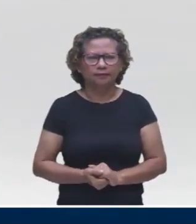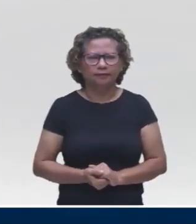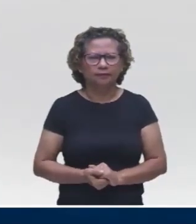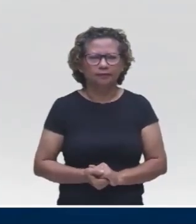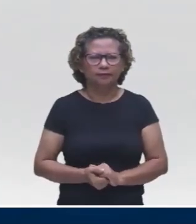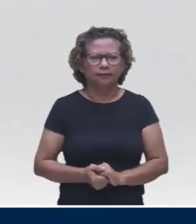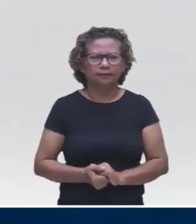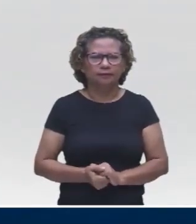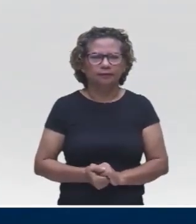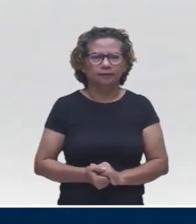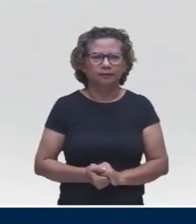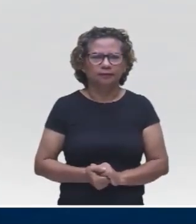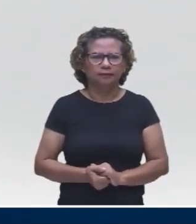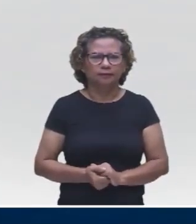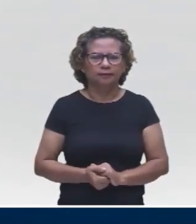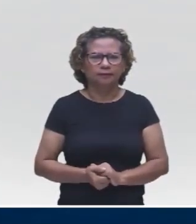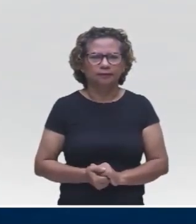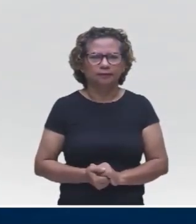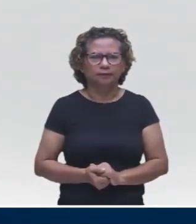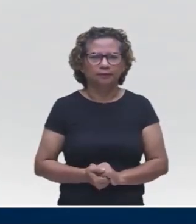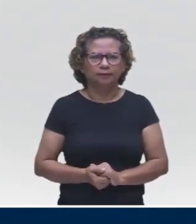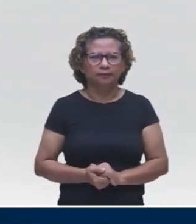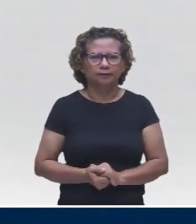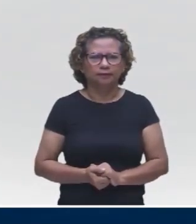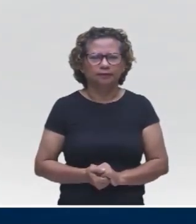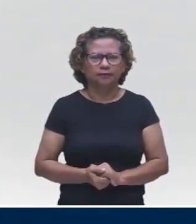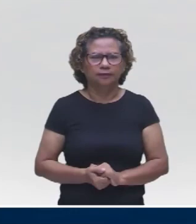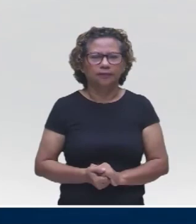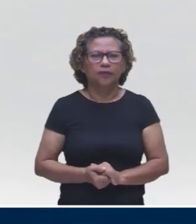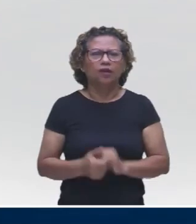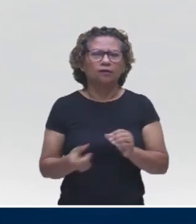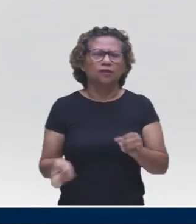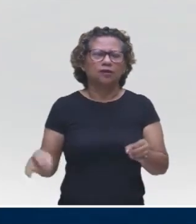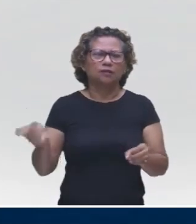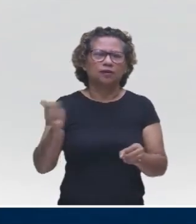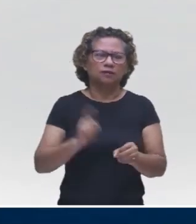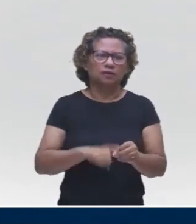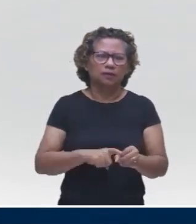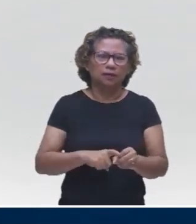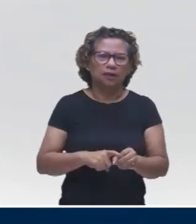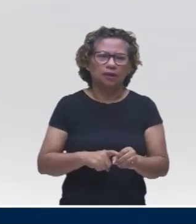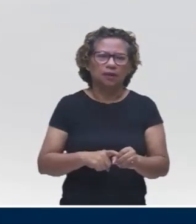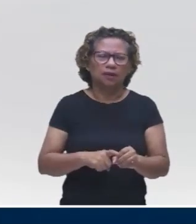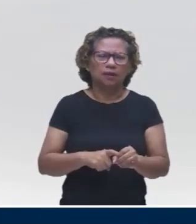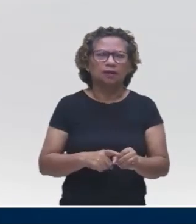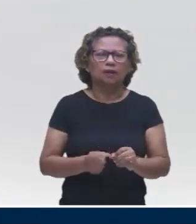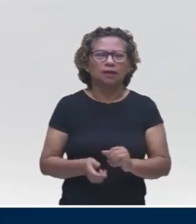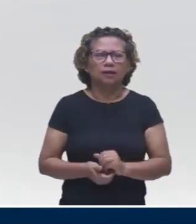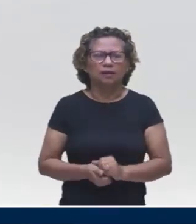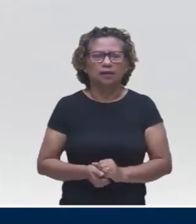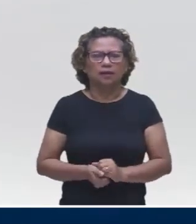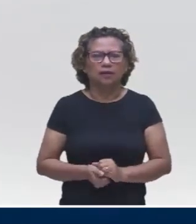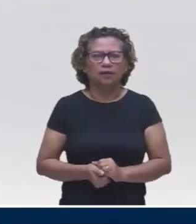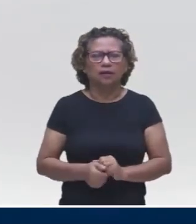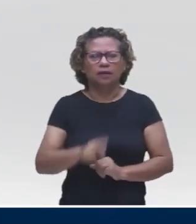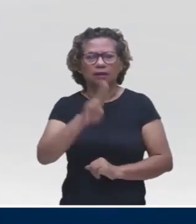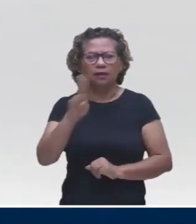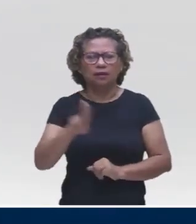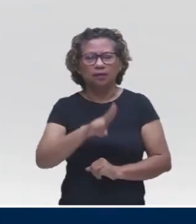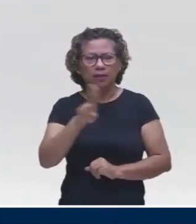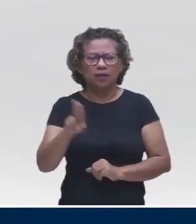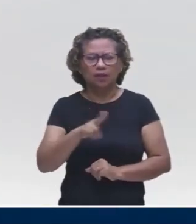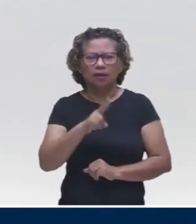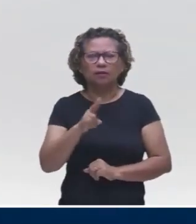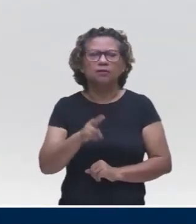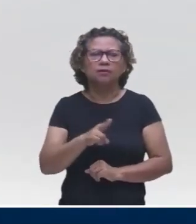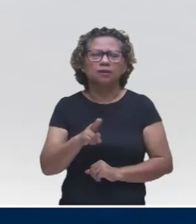Vamos fazer um novo aqui. Vamos só voltar aqui para não aproveitar a mesma configuração.